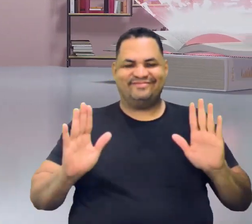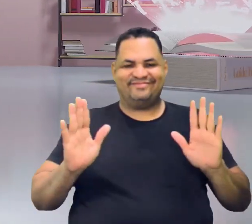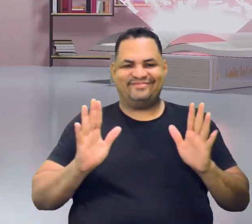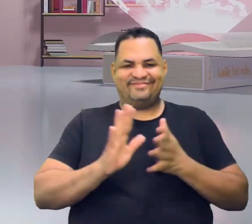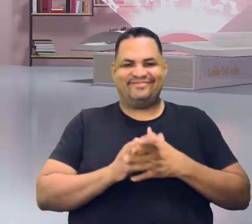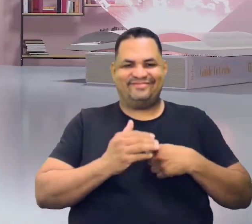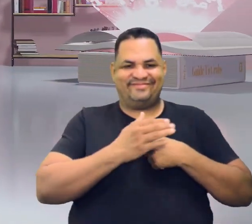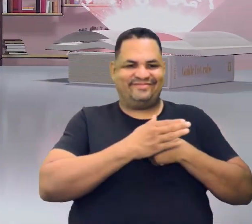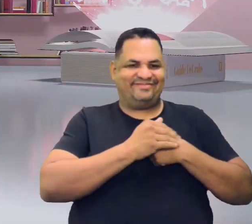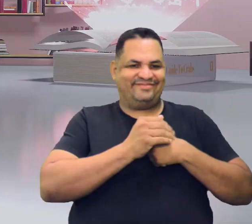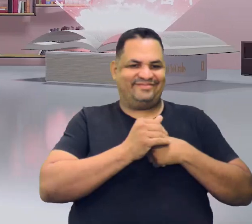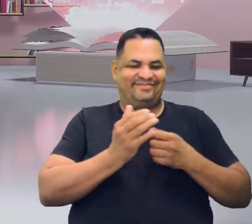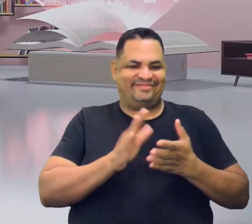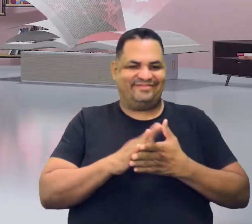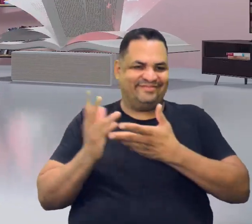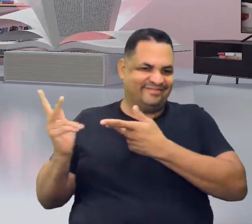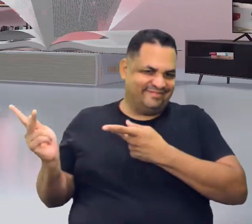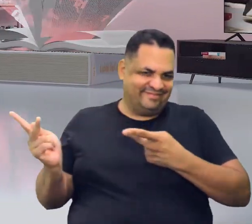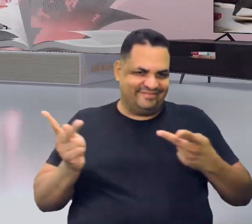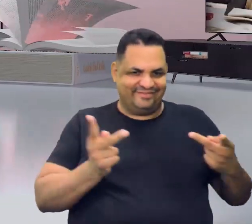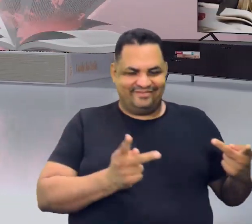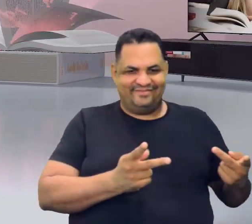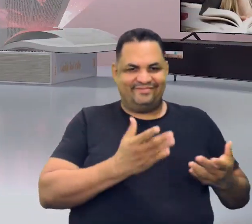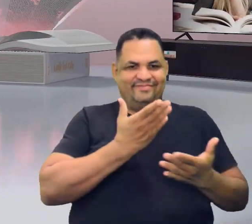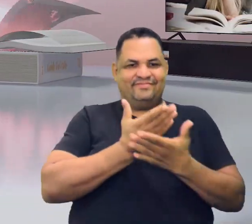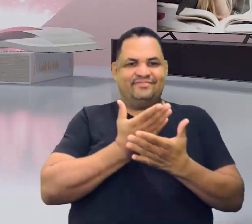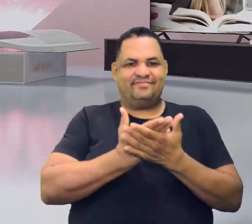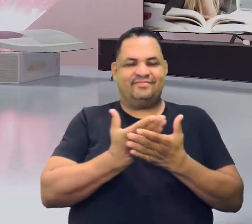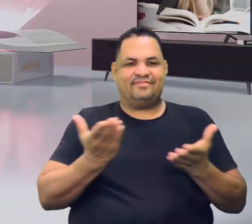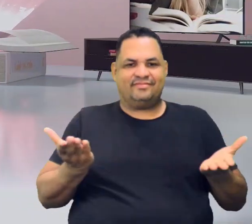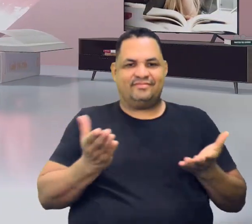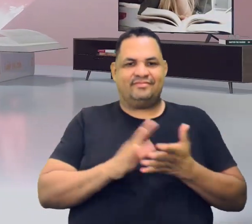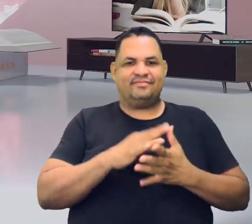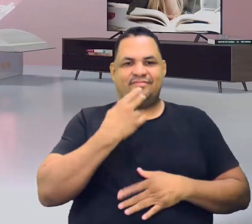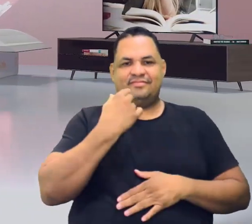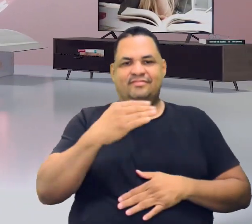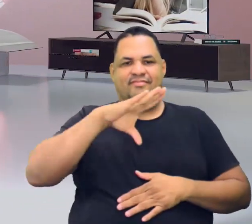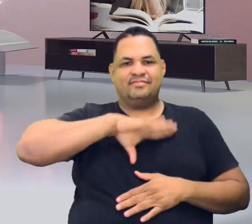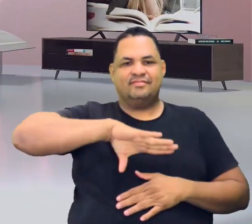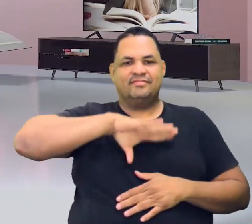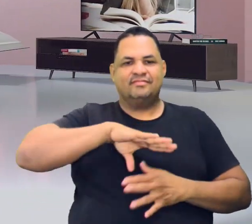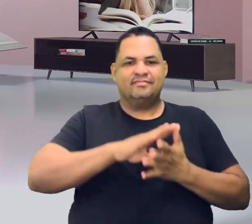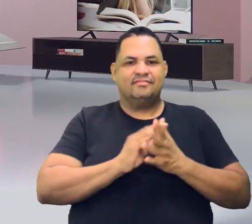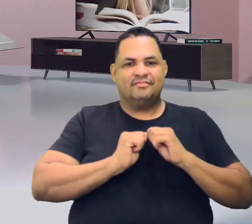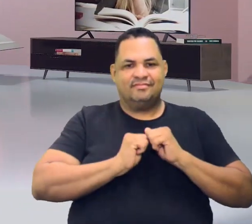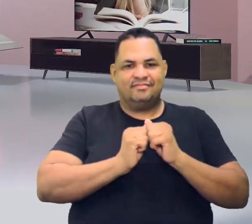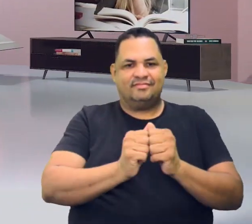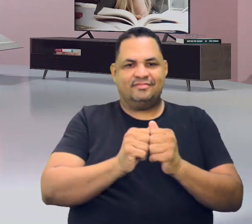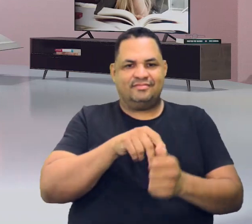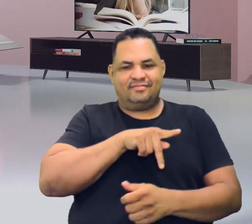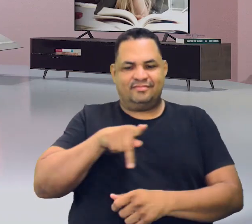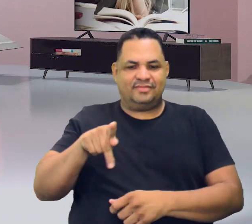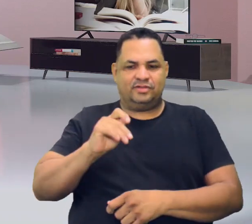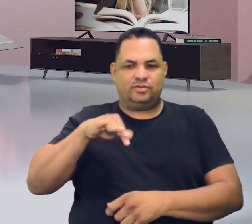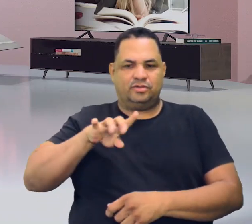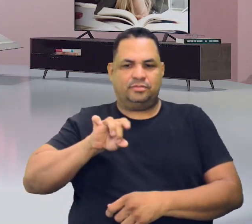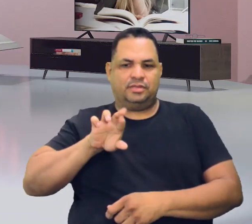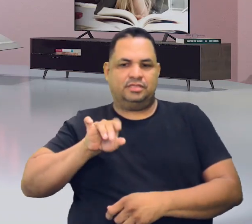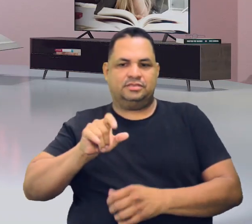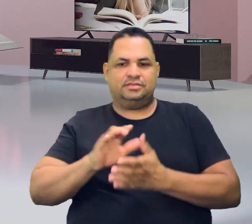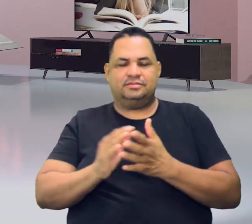Olá, amadinhos! Sejam bem-vindos a mais uma aula de língua portuguesa comigo, professora Márcia